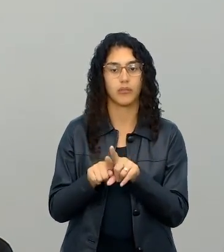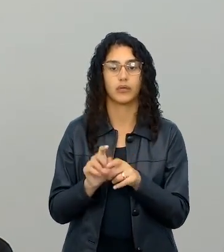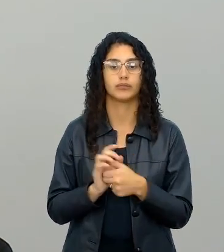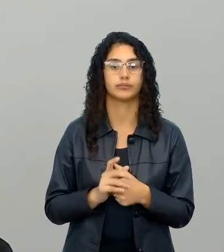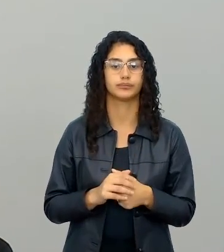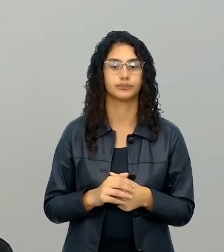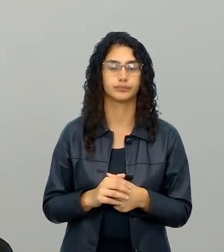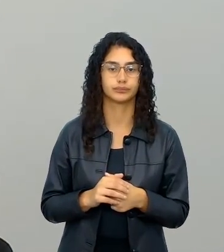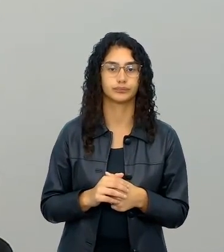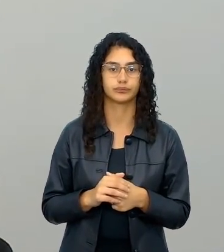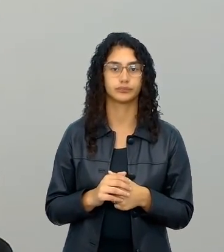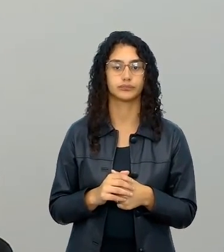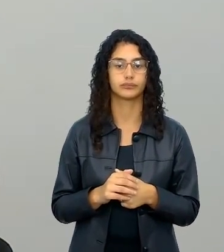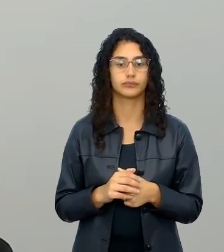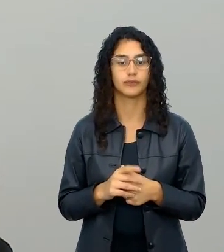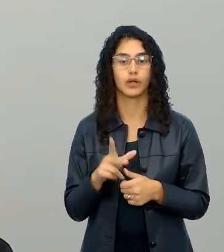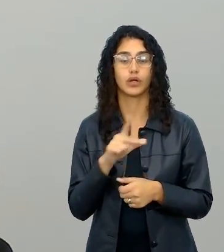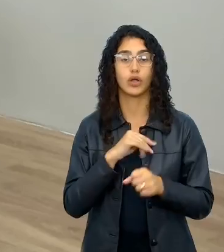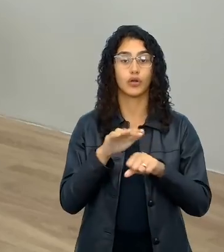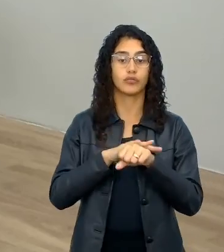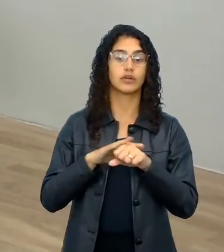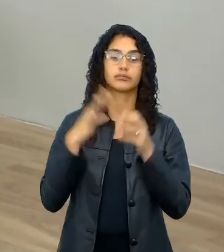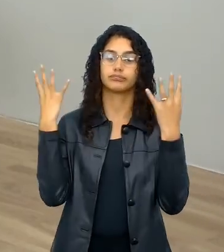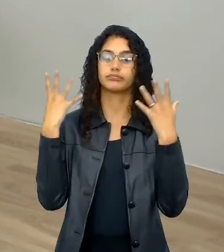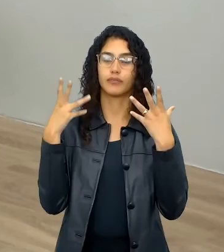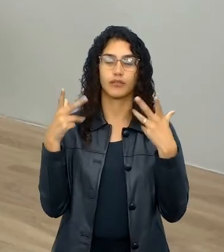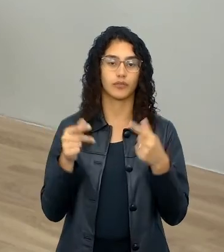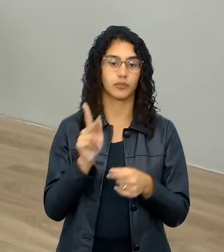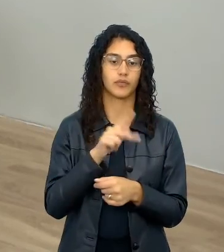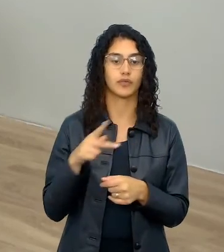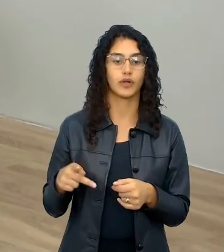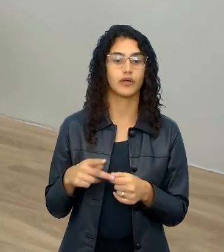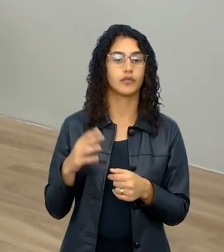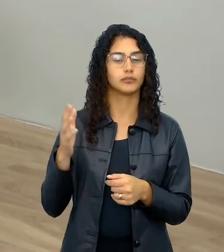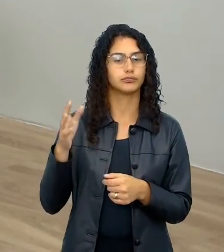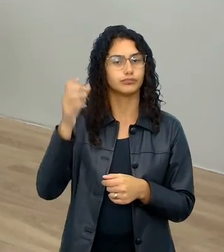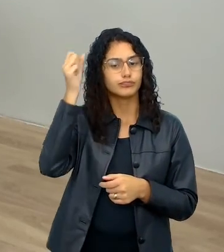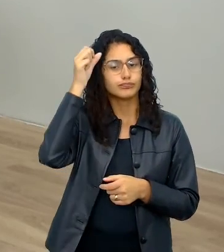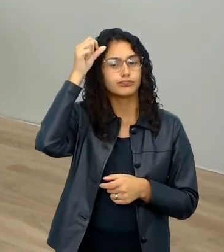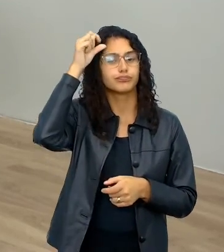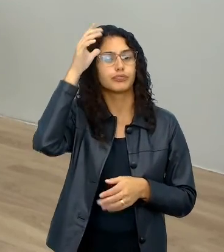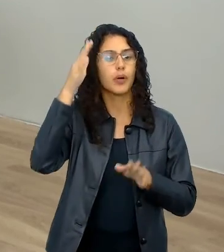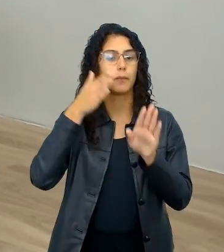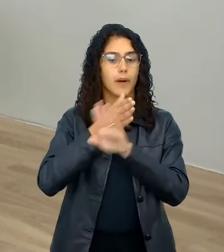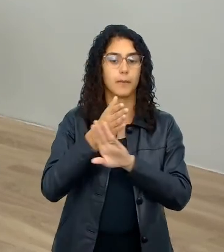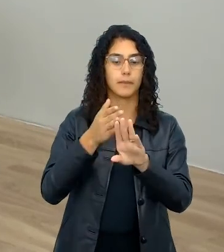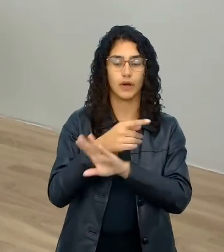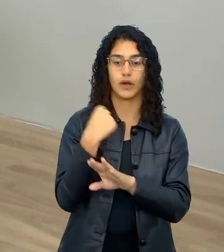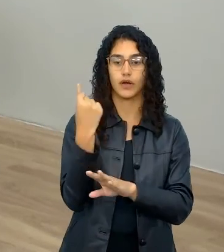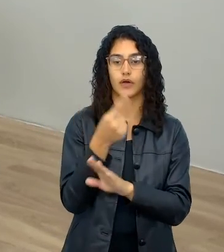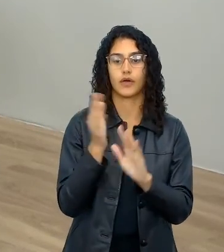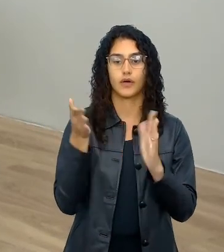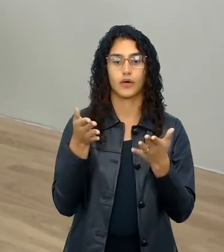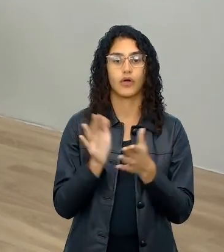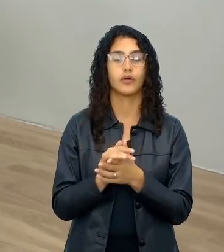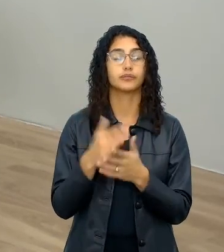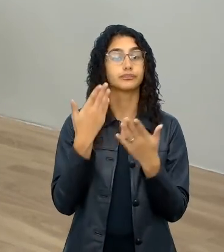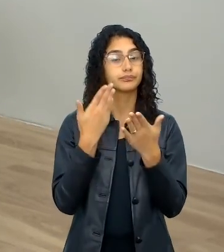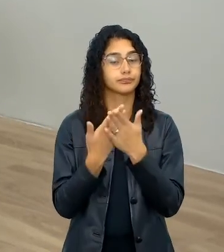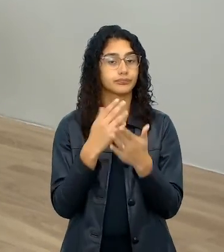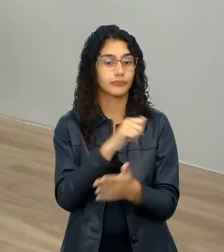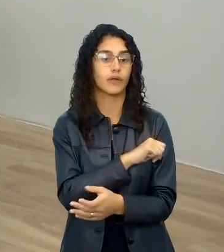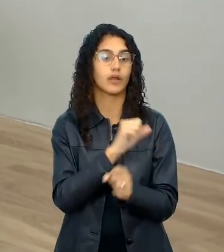alimentação. Nossa, nosso papo estava maravilhoso, professora. Foi enriquecedora a sua participação aqui hoje.